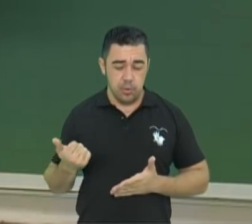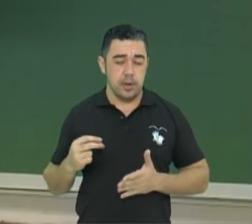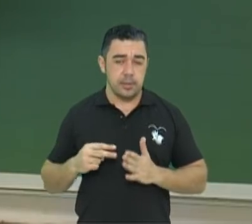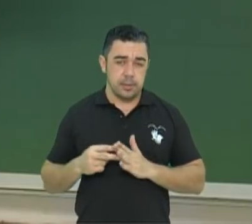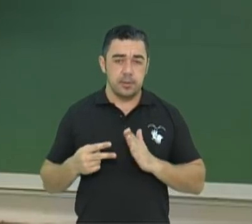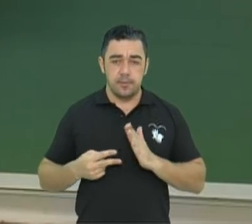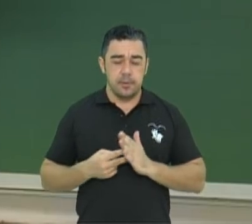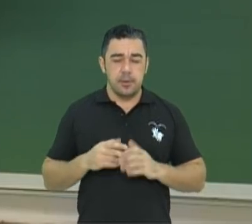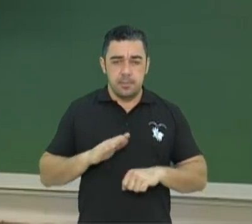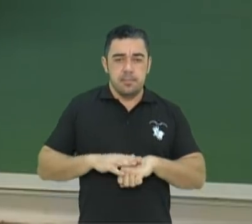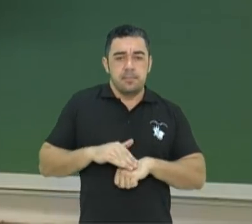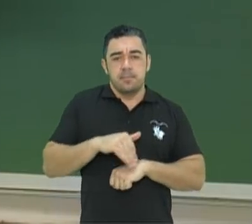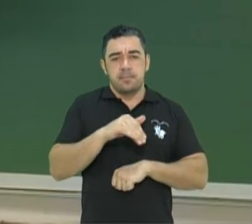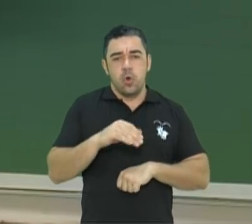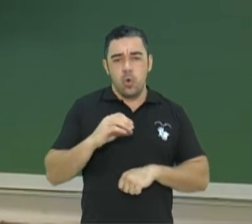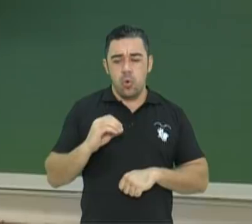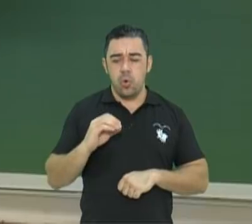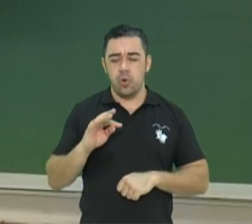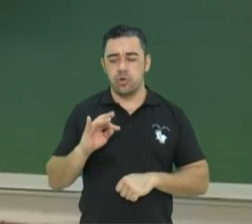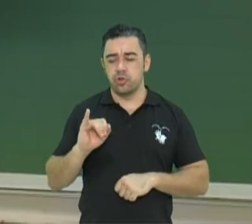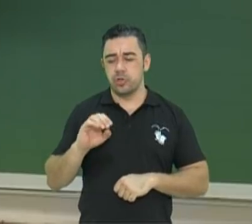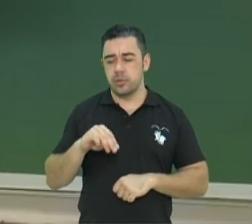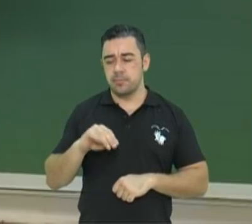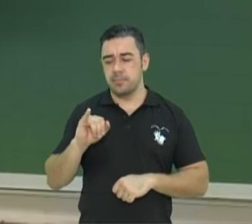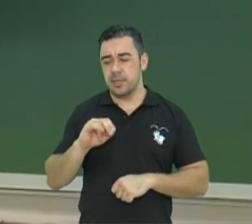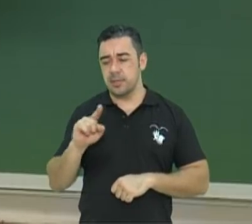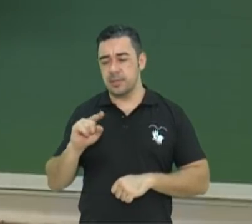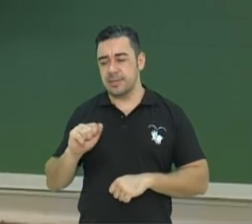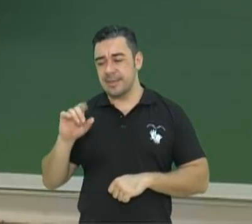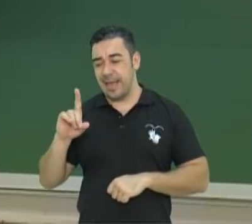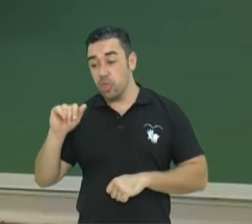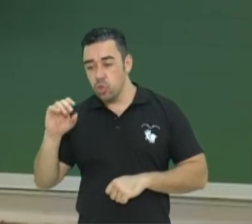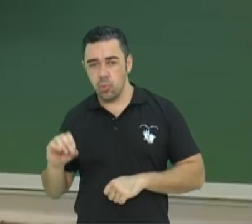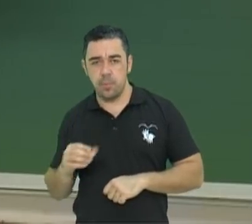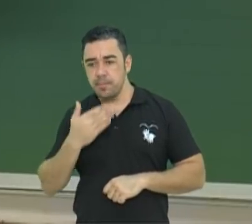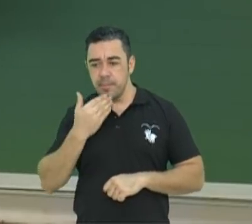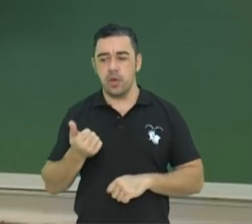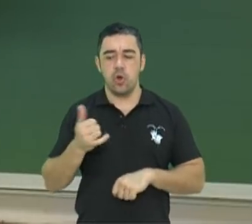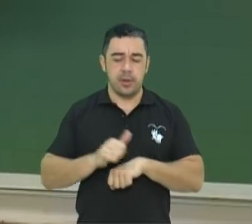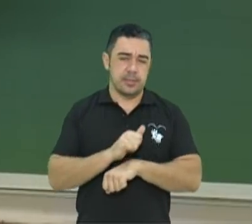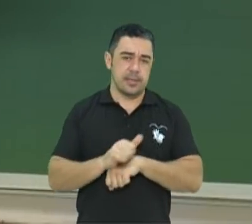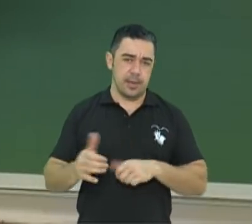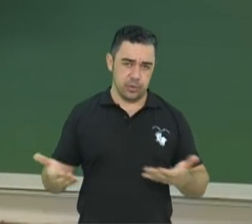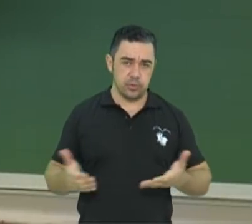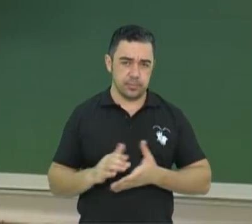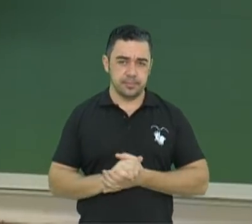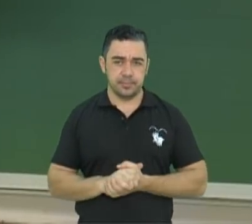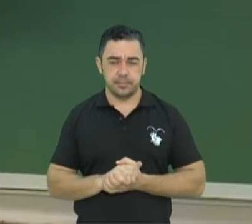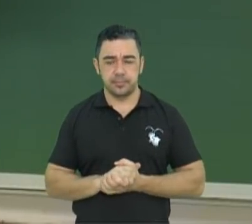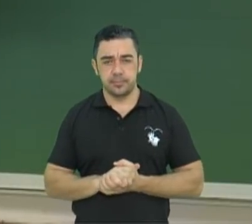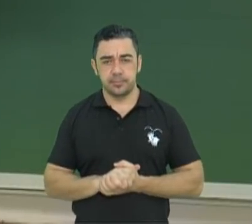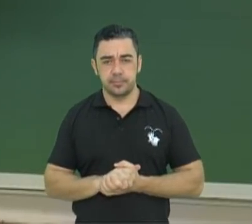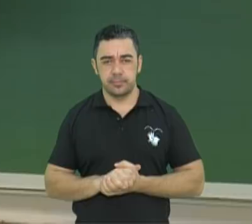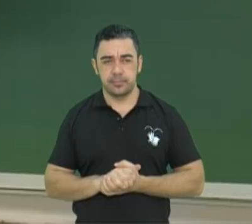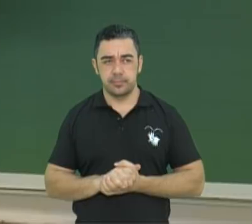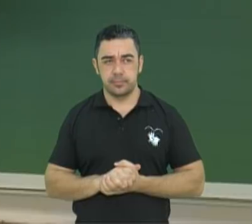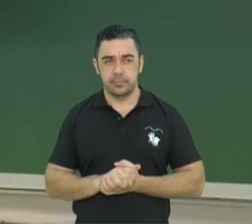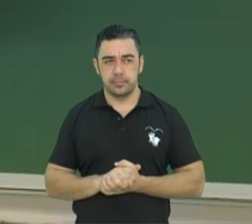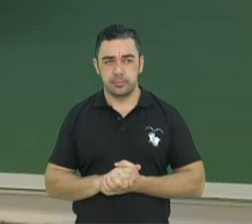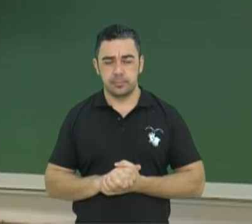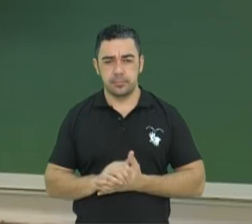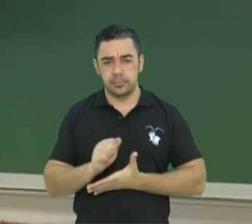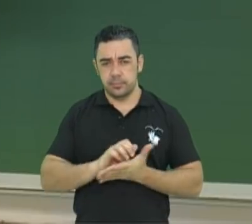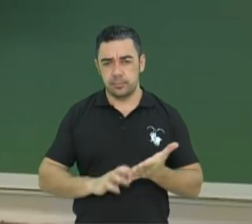algo otimizado, melhor em relação às estratégias de uso racional. Bacana?